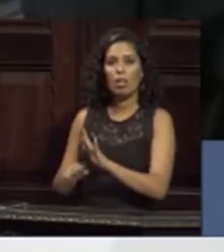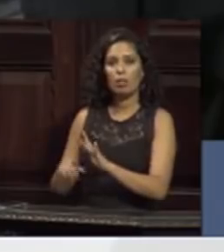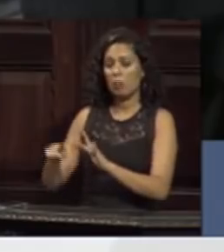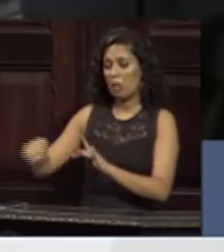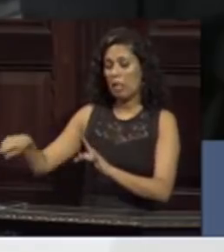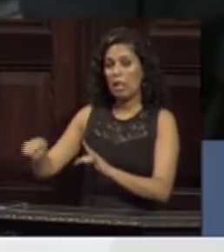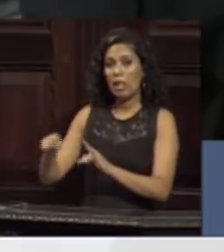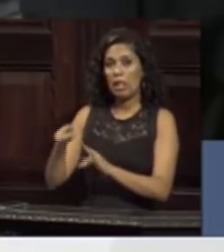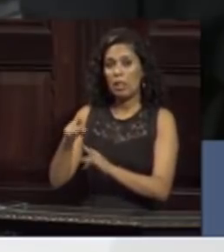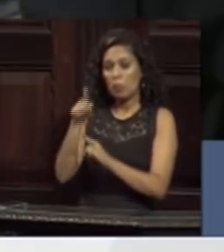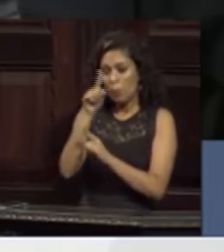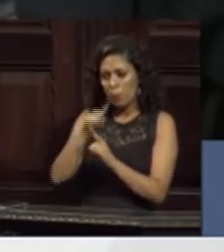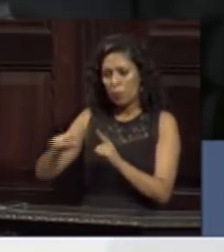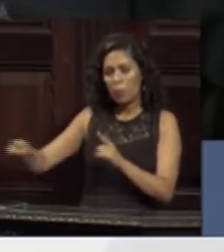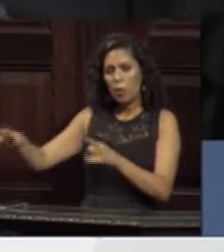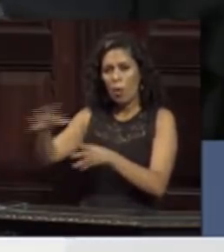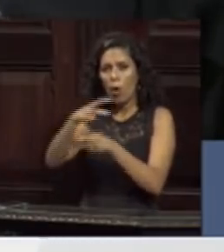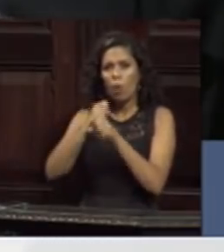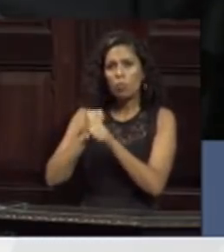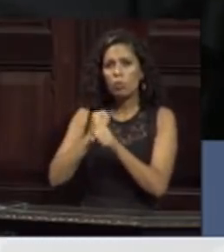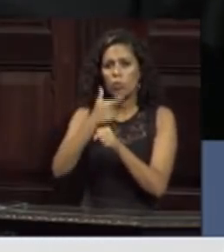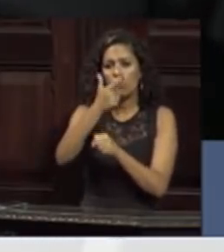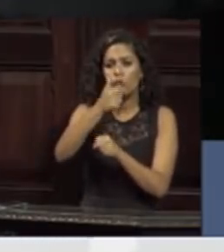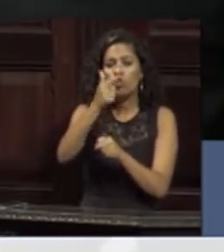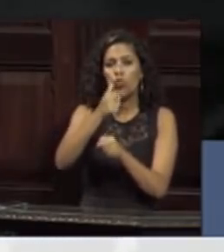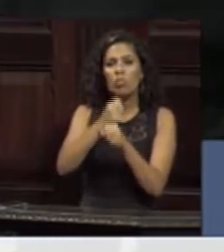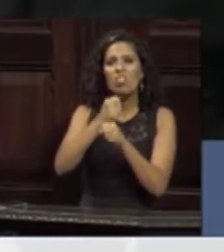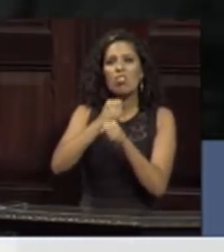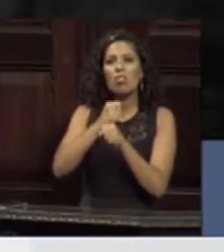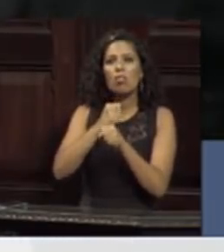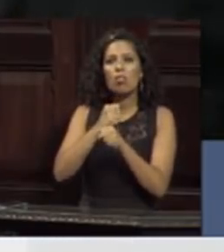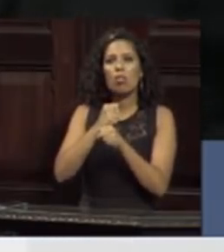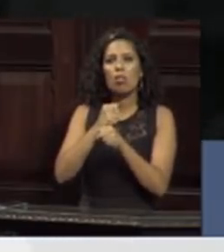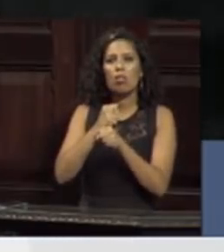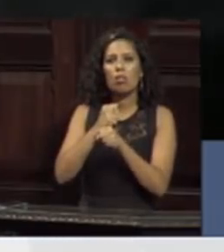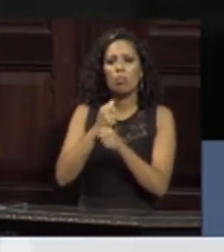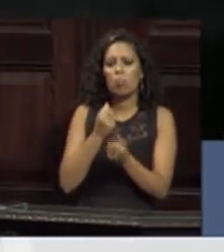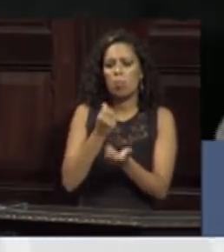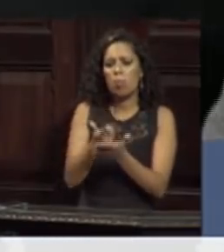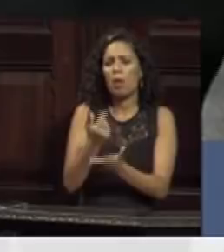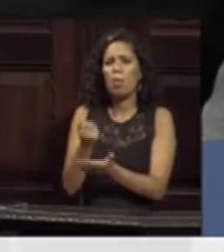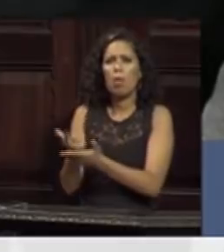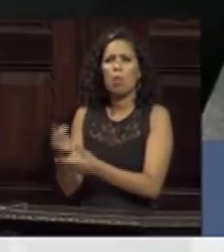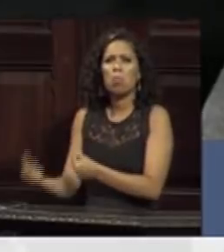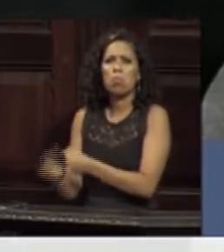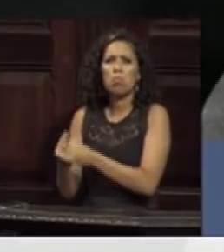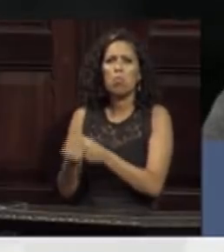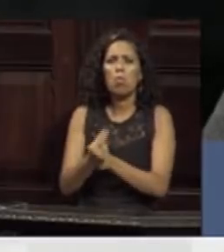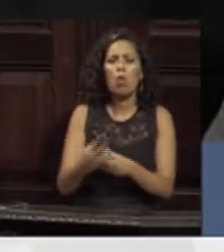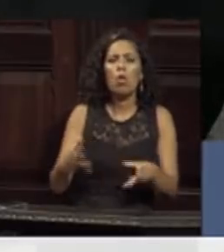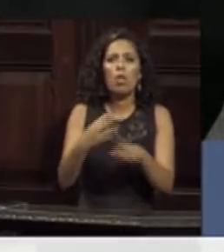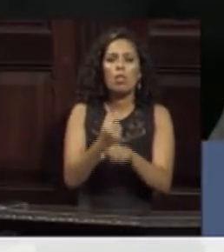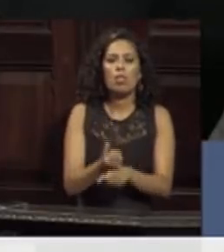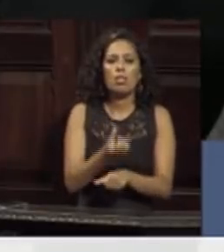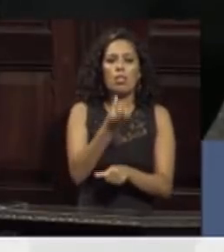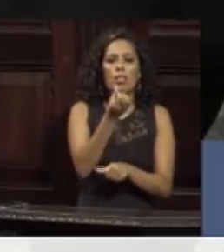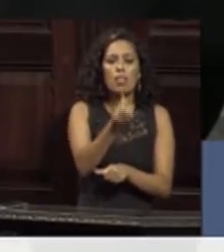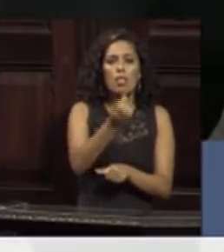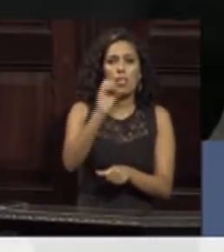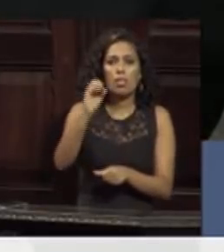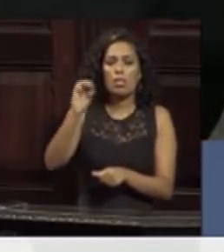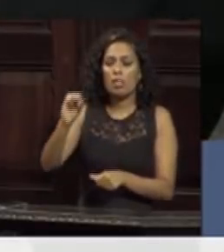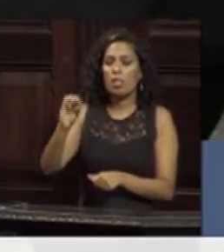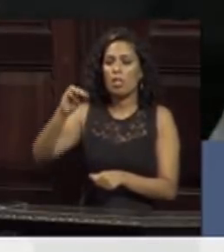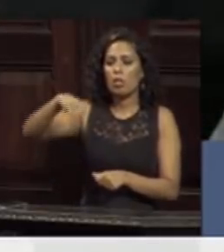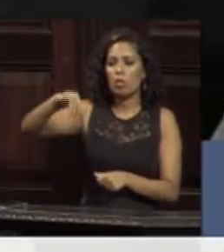de 12 anos de governo que já pegou mais de 600 milhões de reais em empréstimos para justamente modernizar